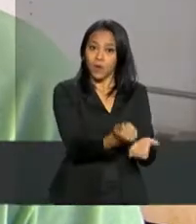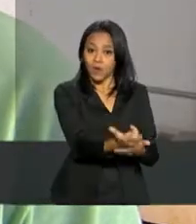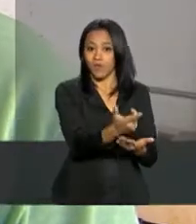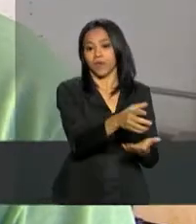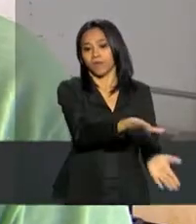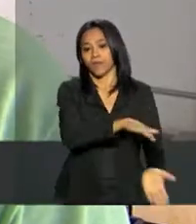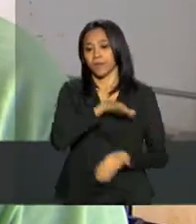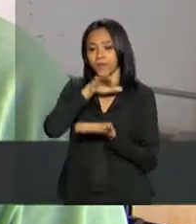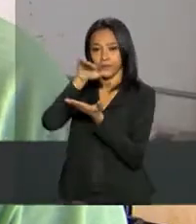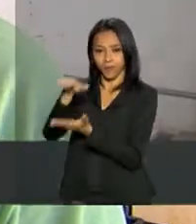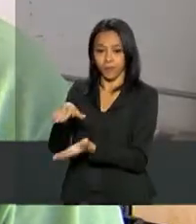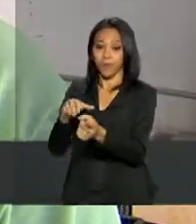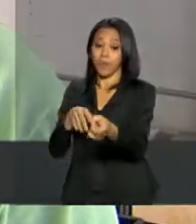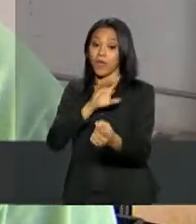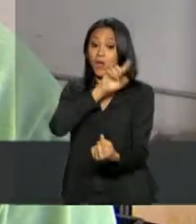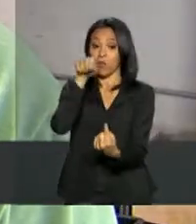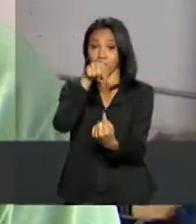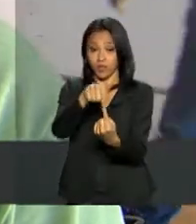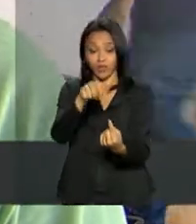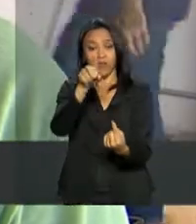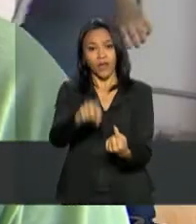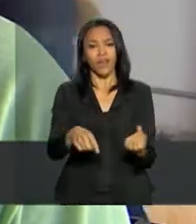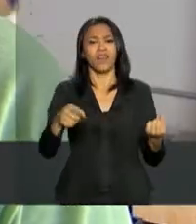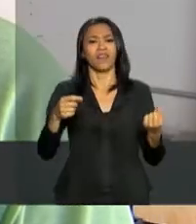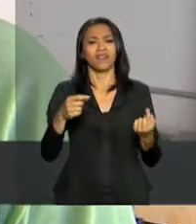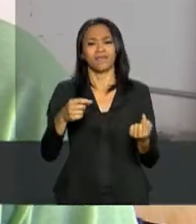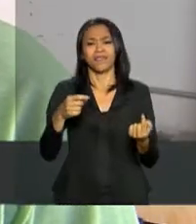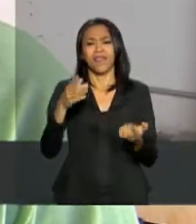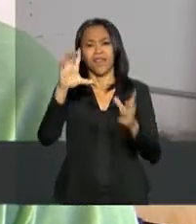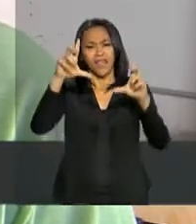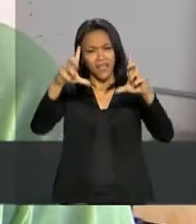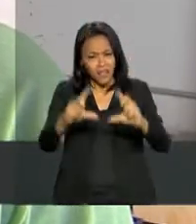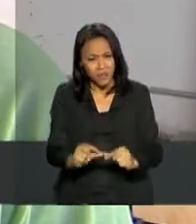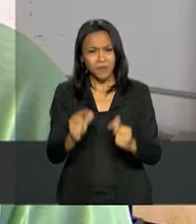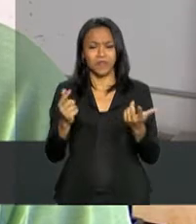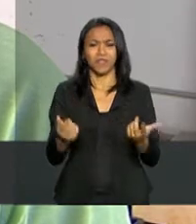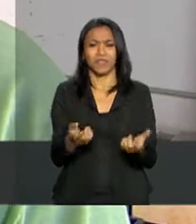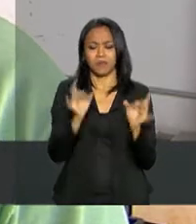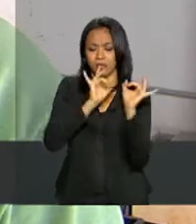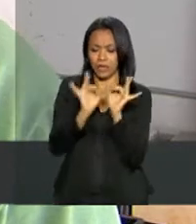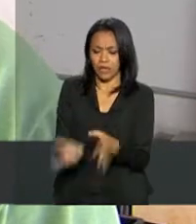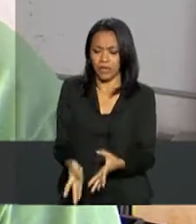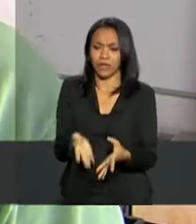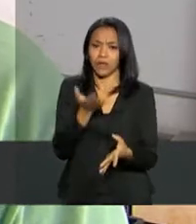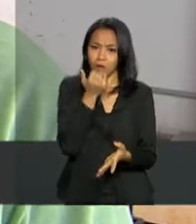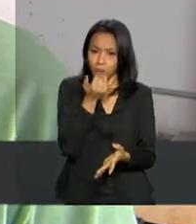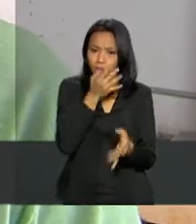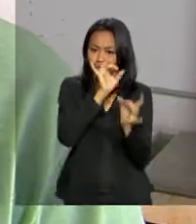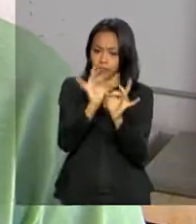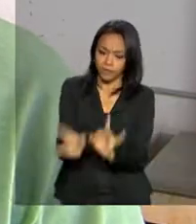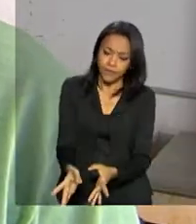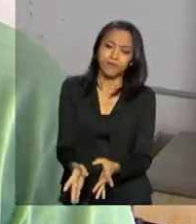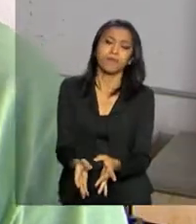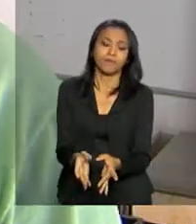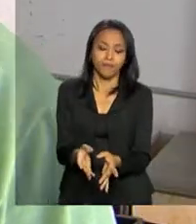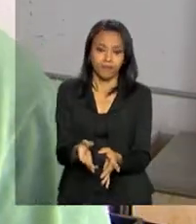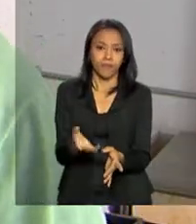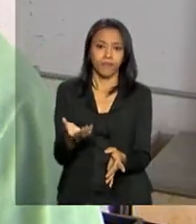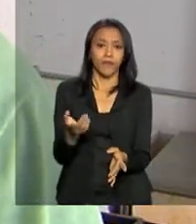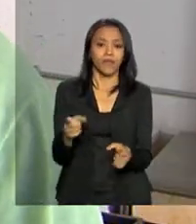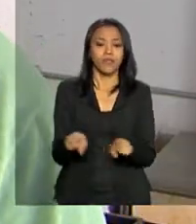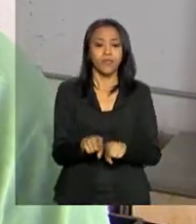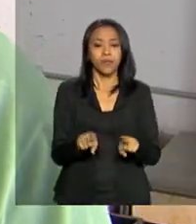combater o desperdício de alimento, que hoje está em torno de 30% de todo o alimento produzido no país,